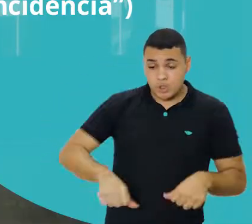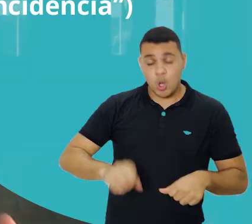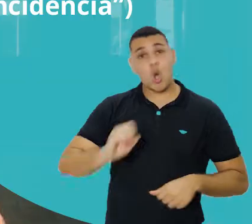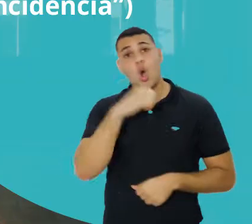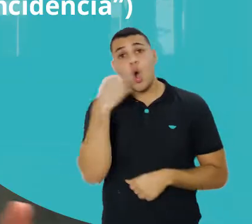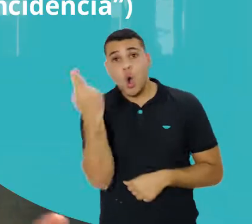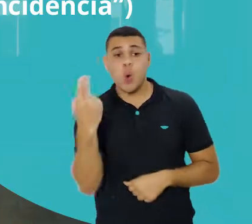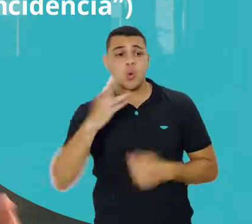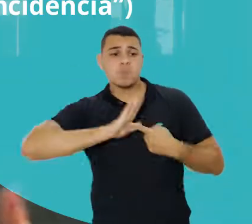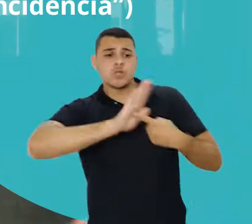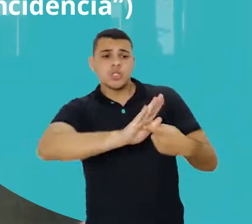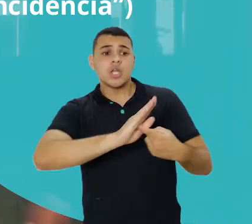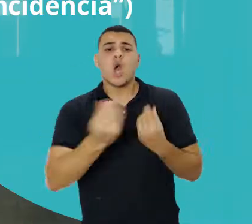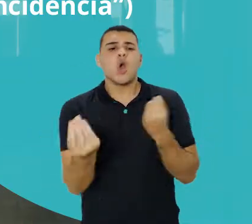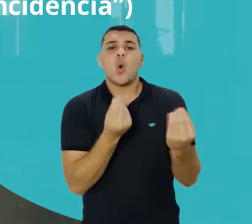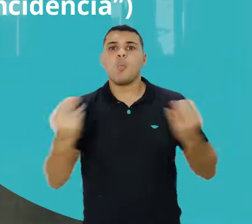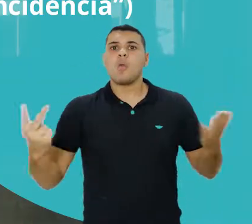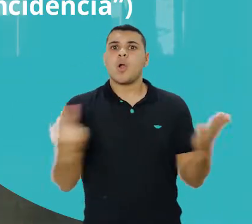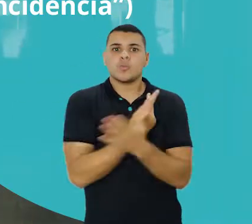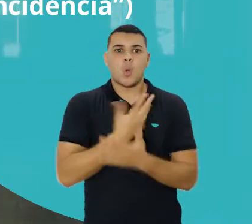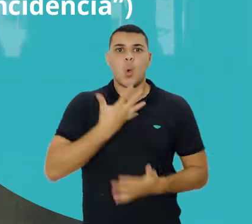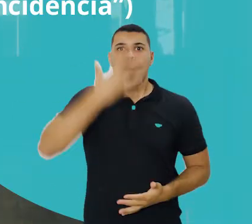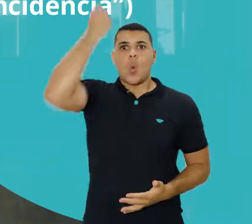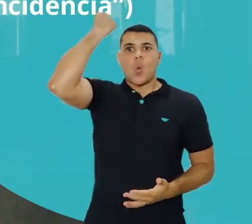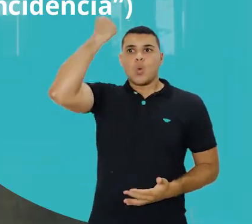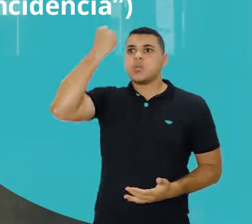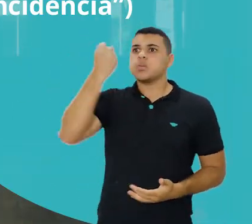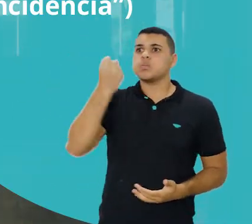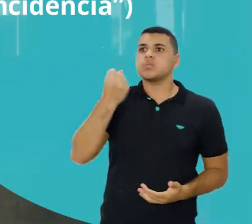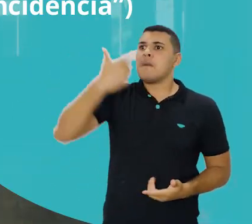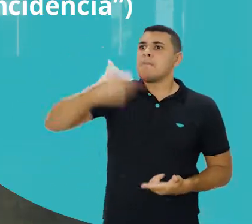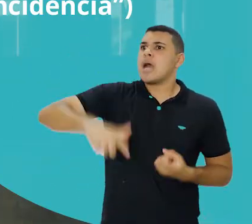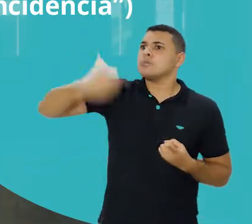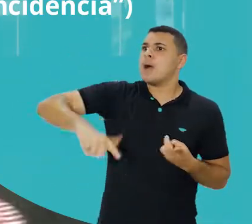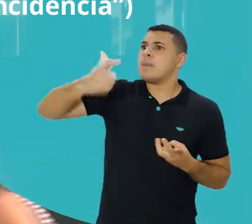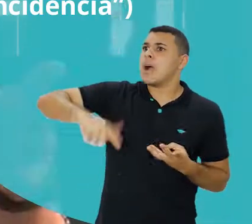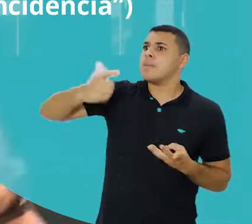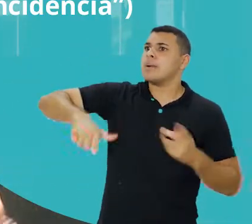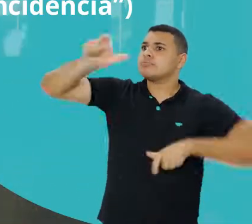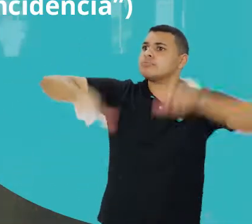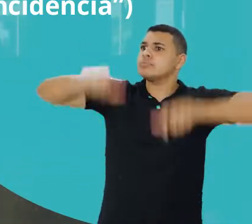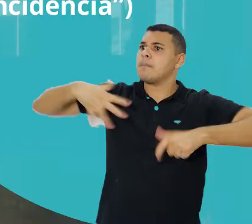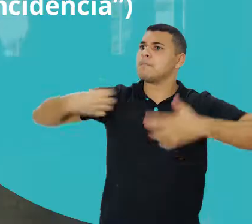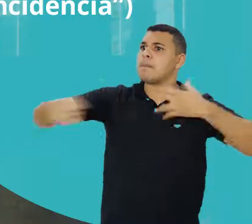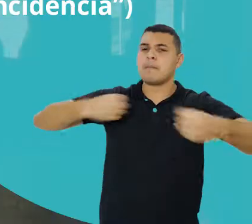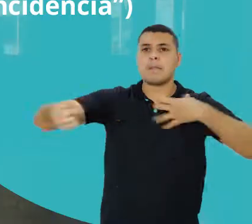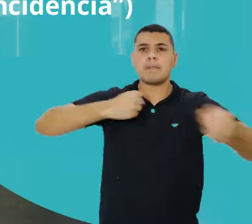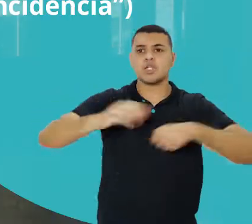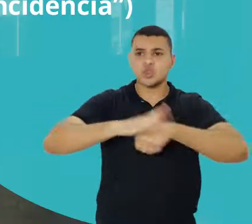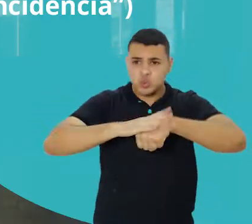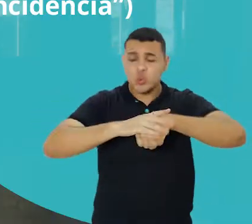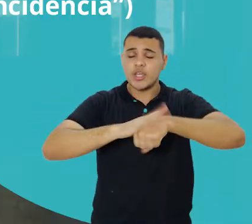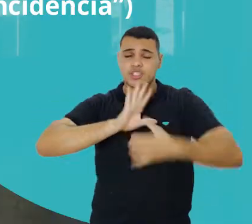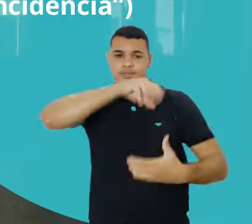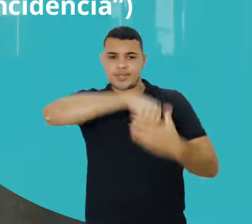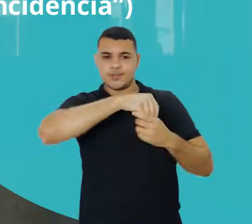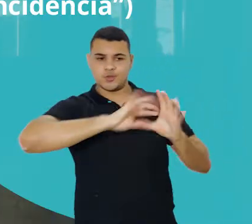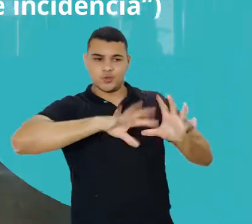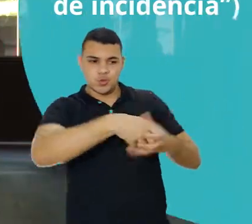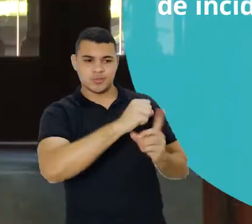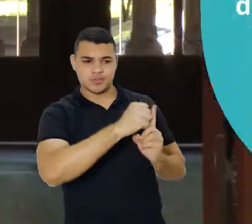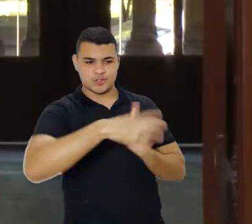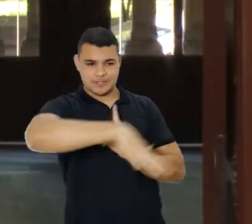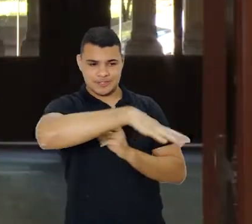expressar a intensidade, a velocidade com que surgem novos casos num certo intervalo de tempo, numa determinada